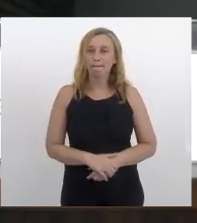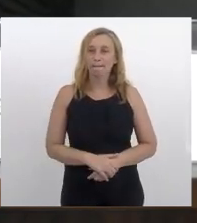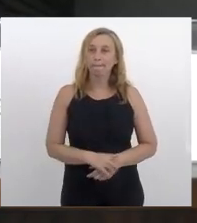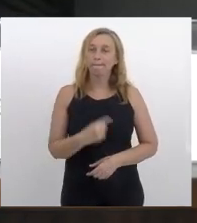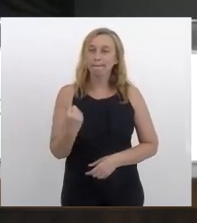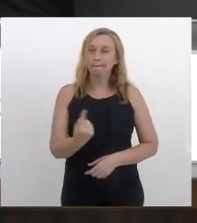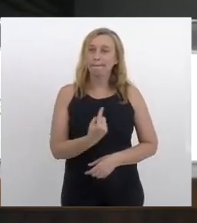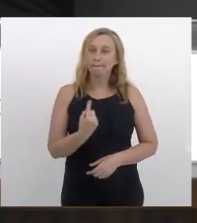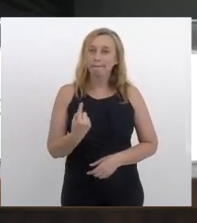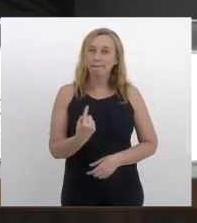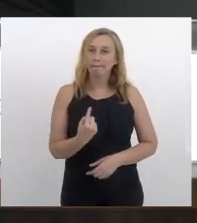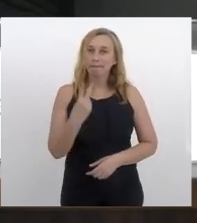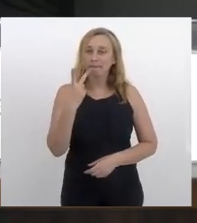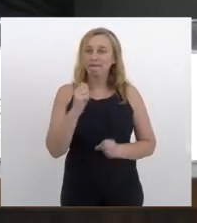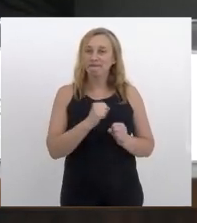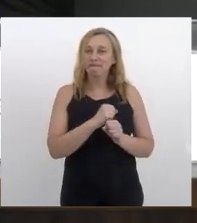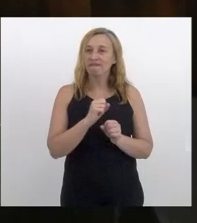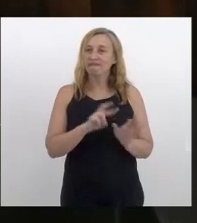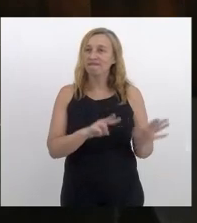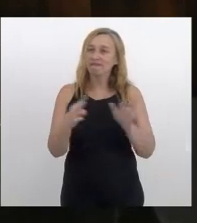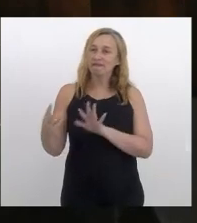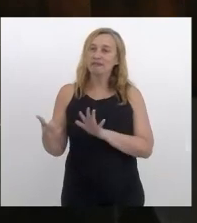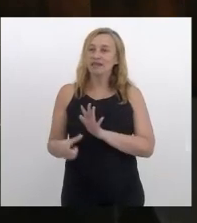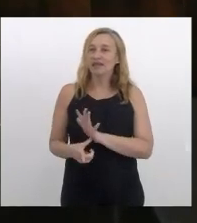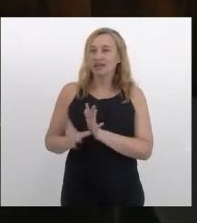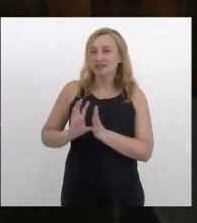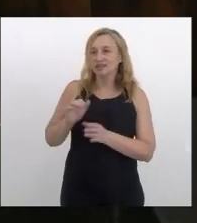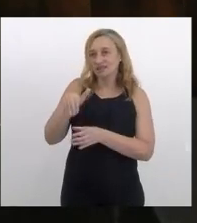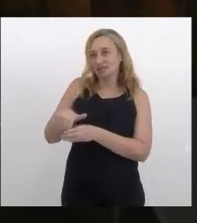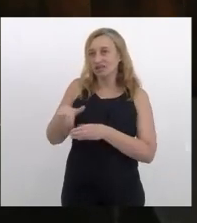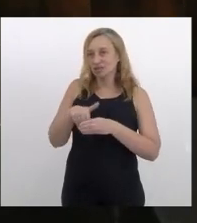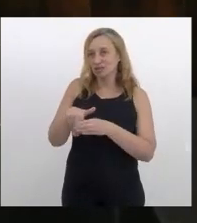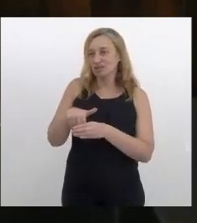Nós estávamos há 2 semanas das eleições.